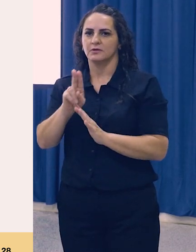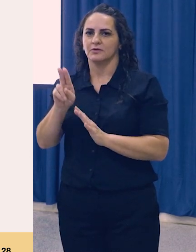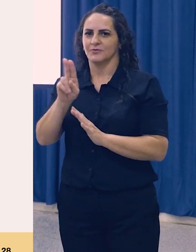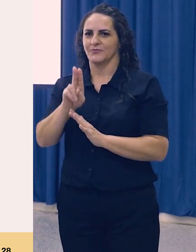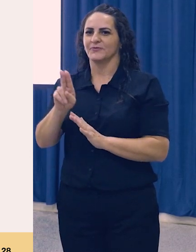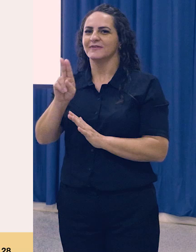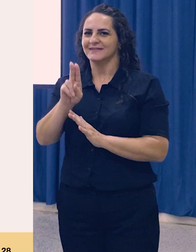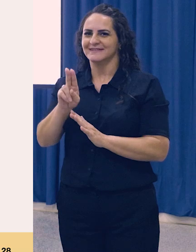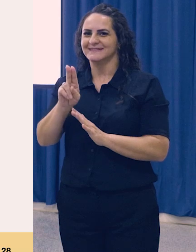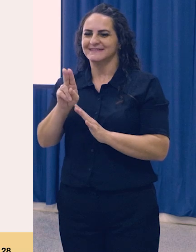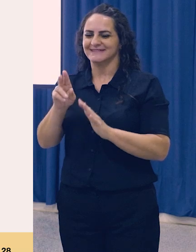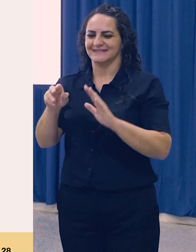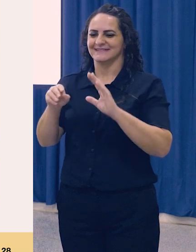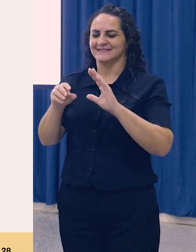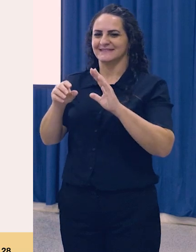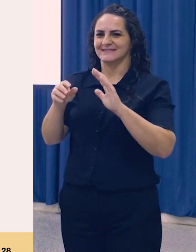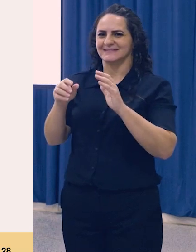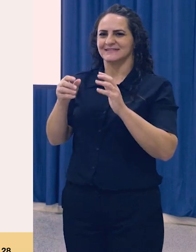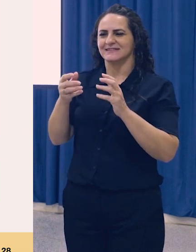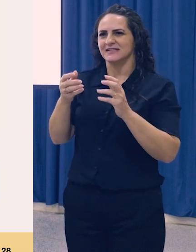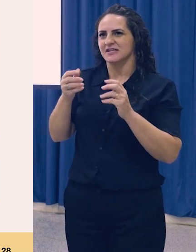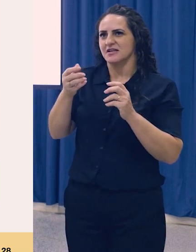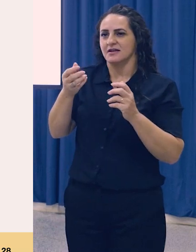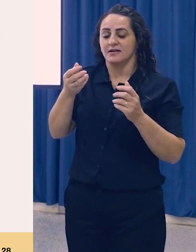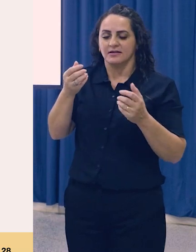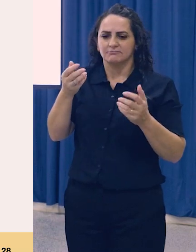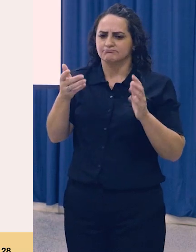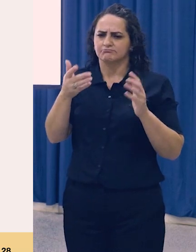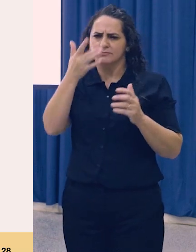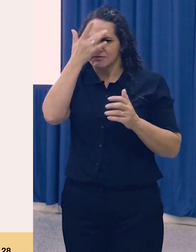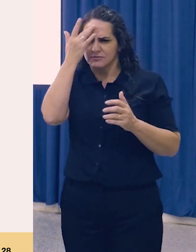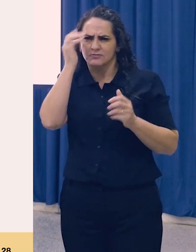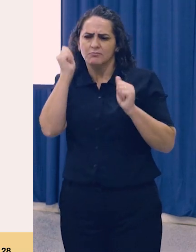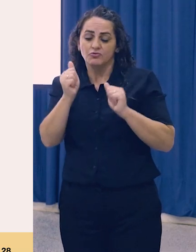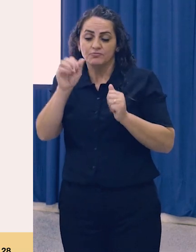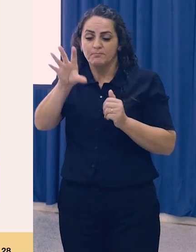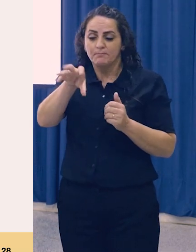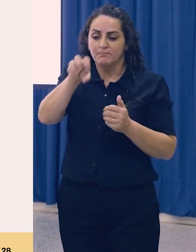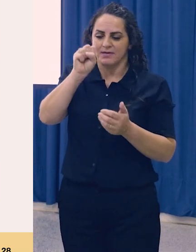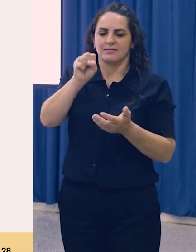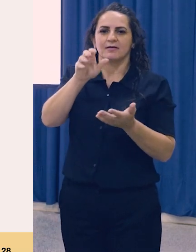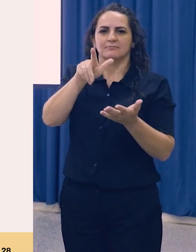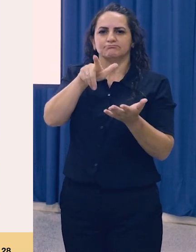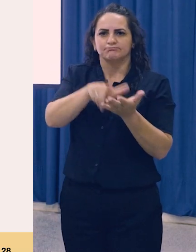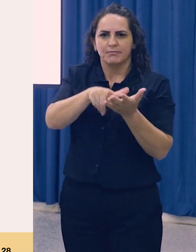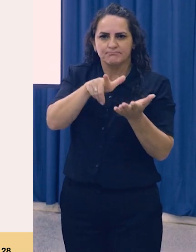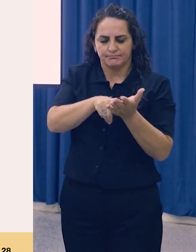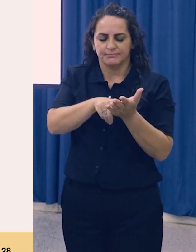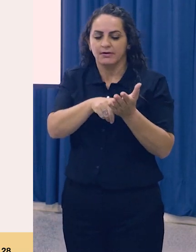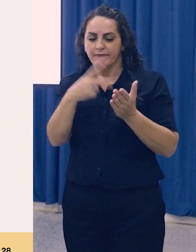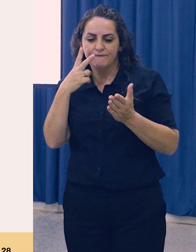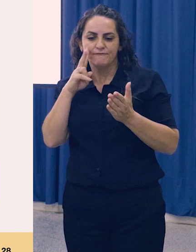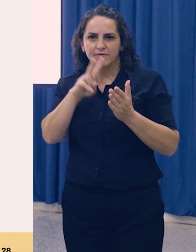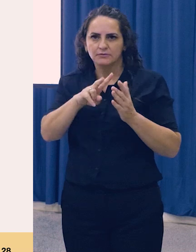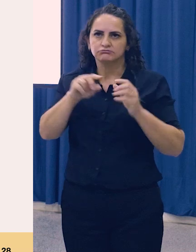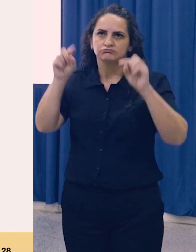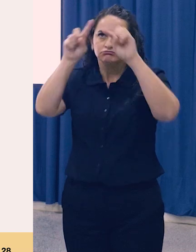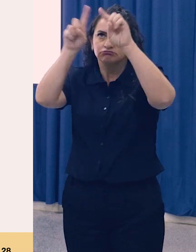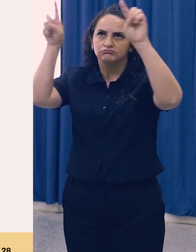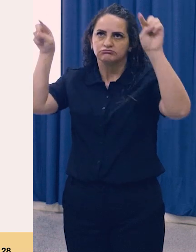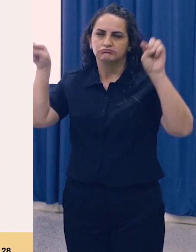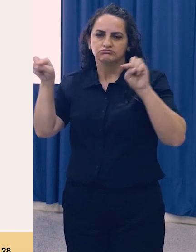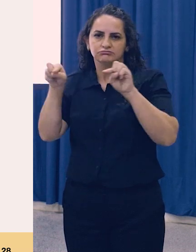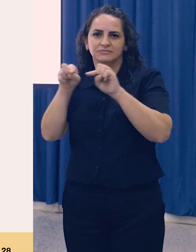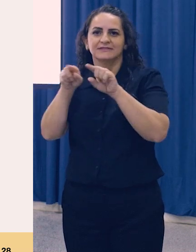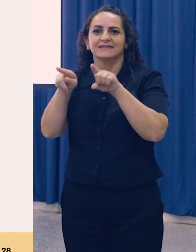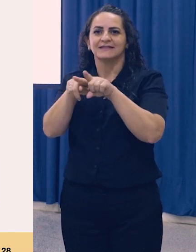não, são canais tradicionais, físicos, então panfletos, outdoor, buzzdoor, que é